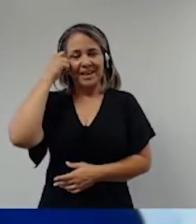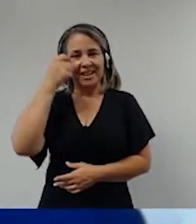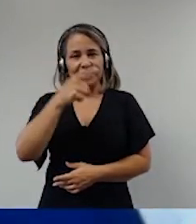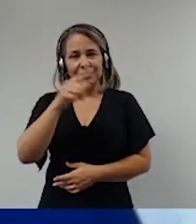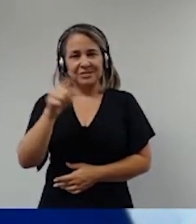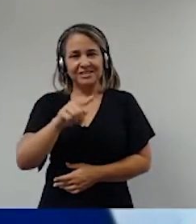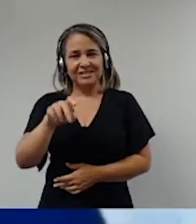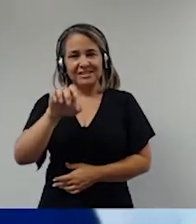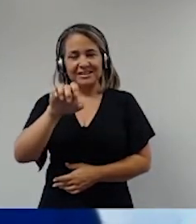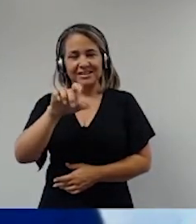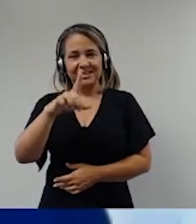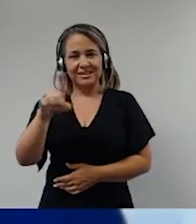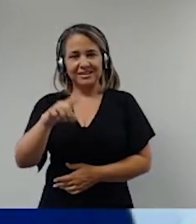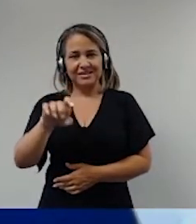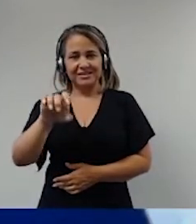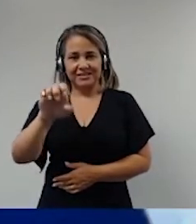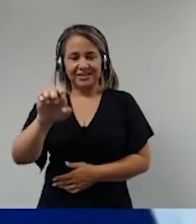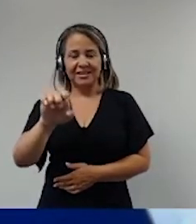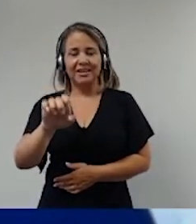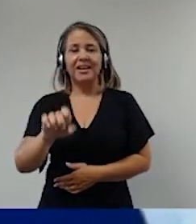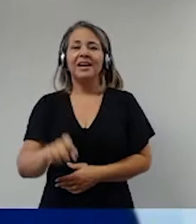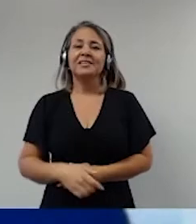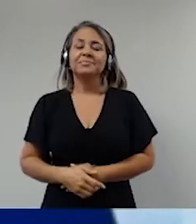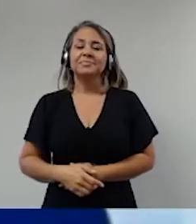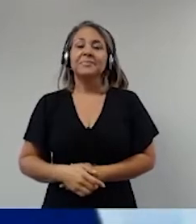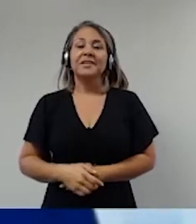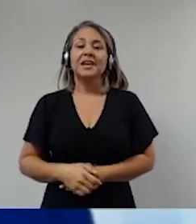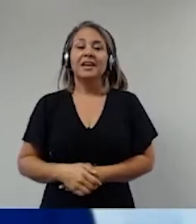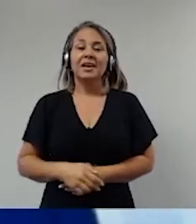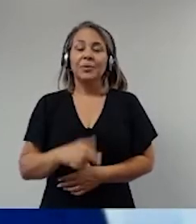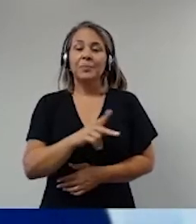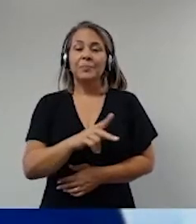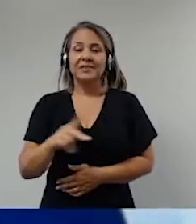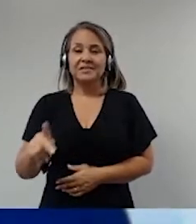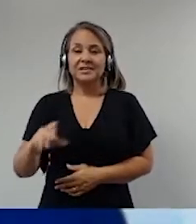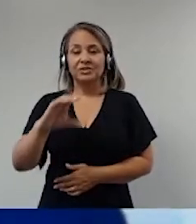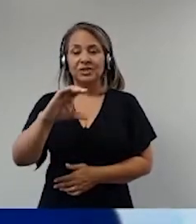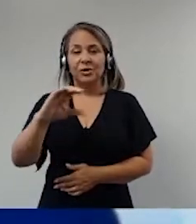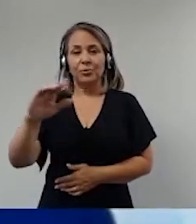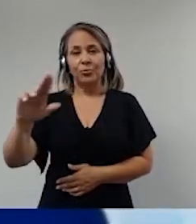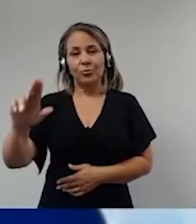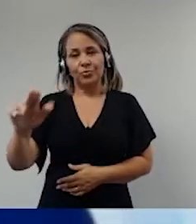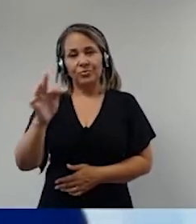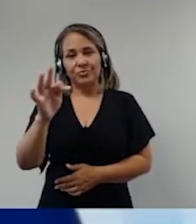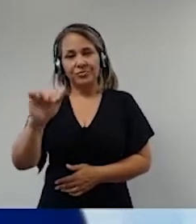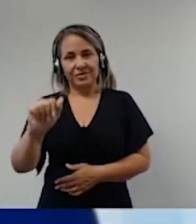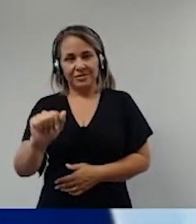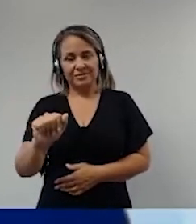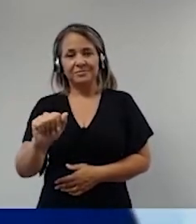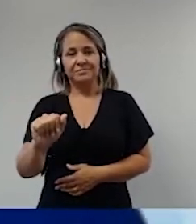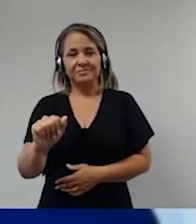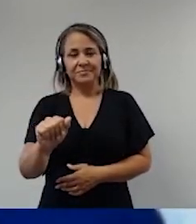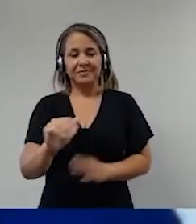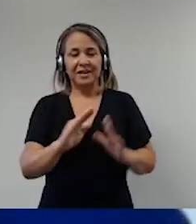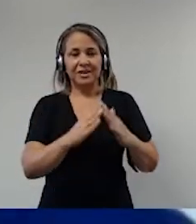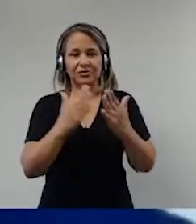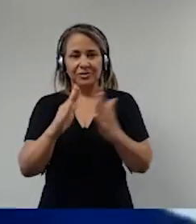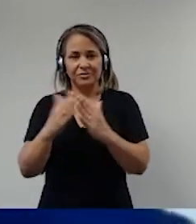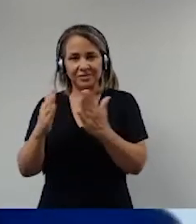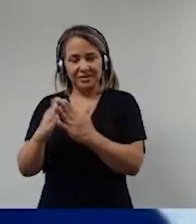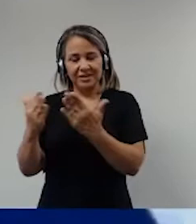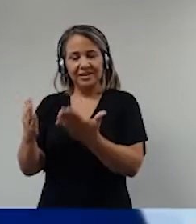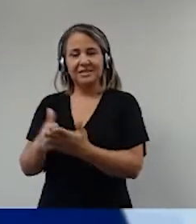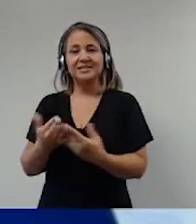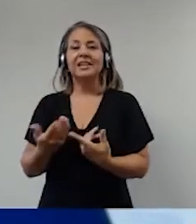presidente da Global da CUFA, que é a Central Única das Favelas. Ele é dirigente